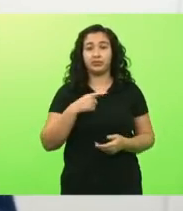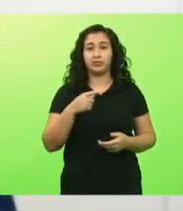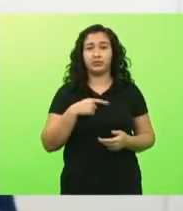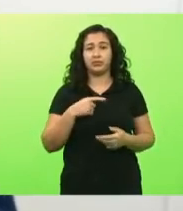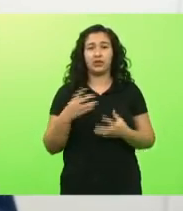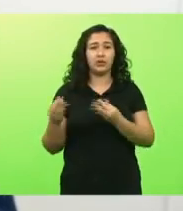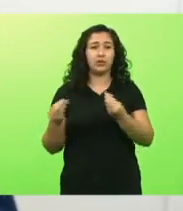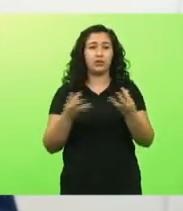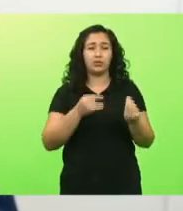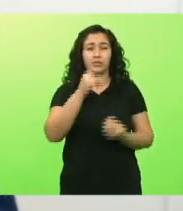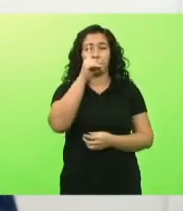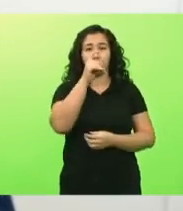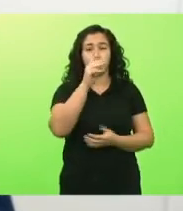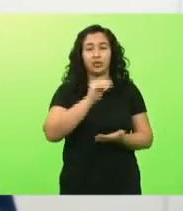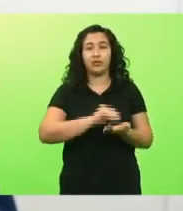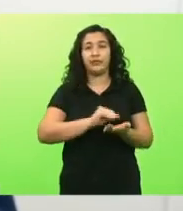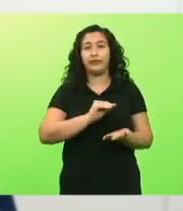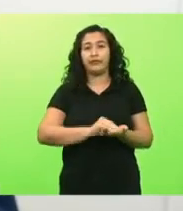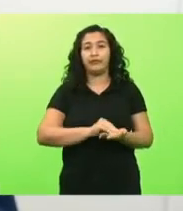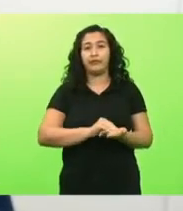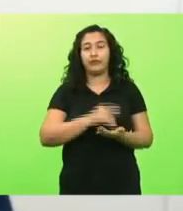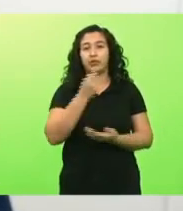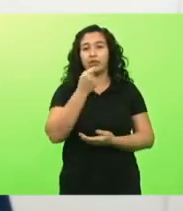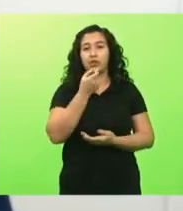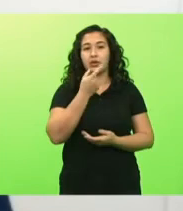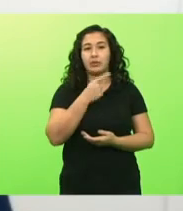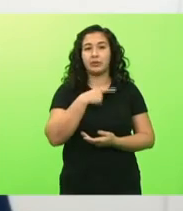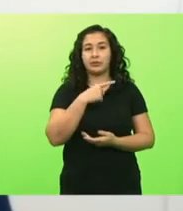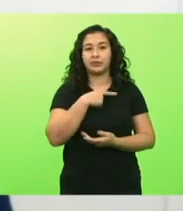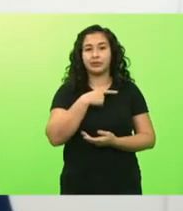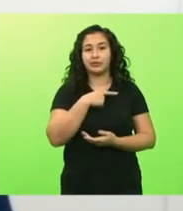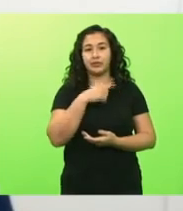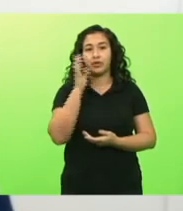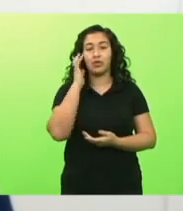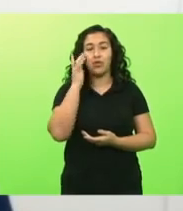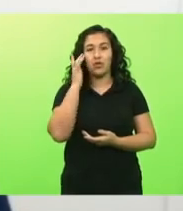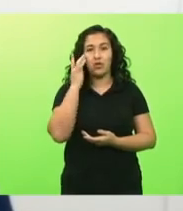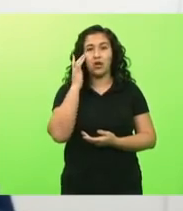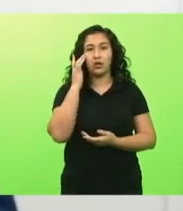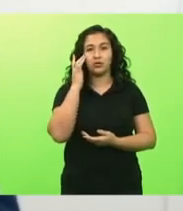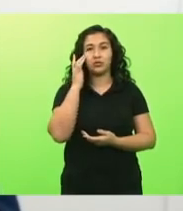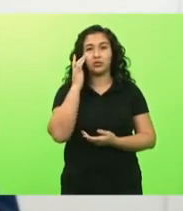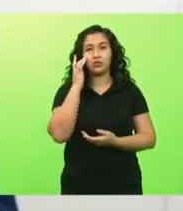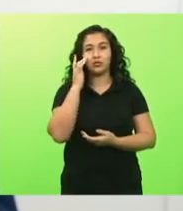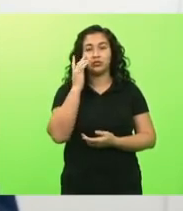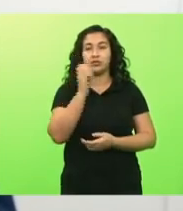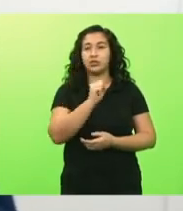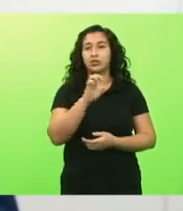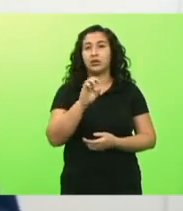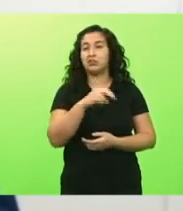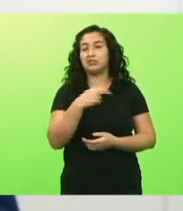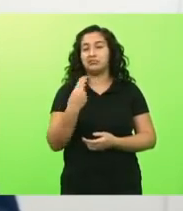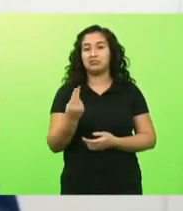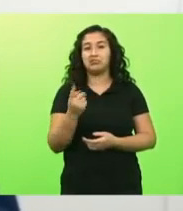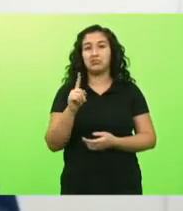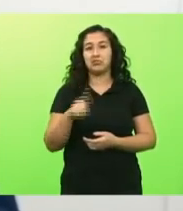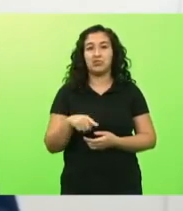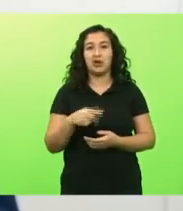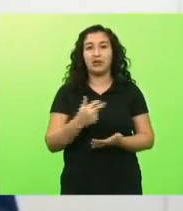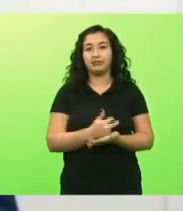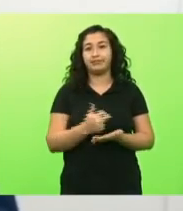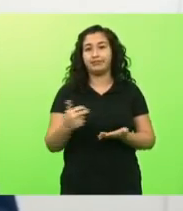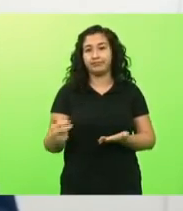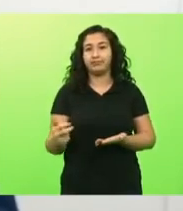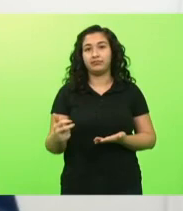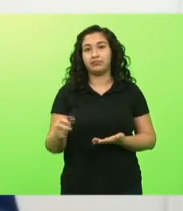hospitais com falta de remédio, e eu acho que Santa Catarina ou é um caso de impeachment ou